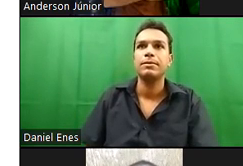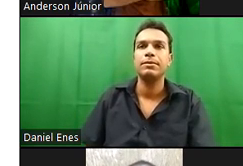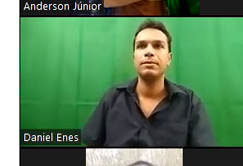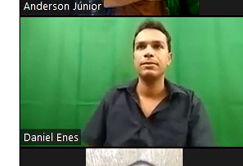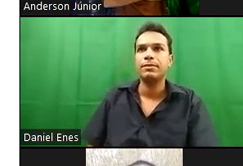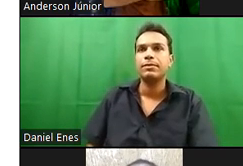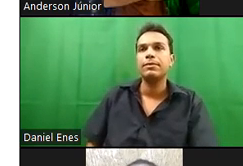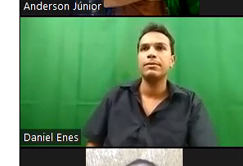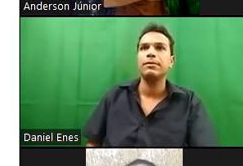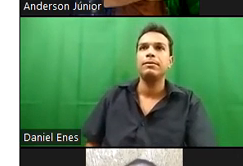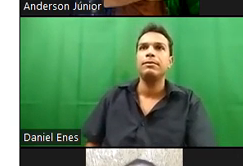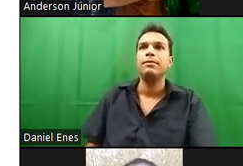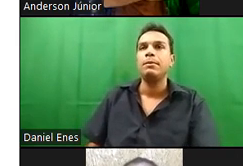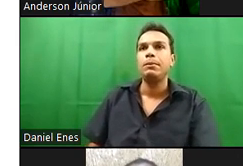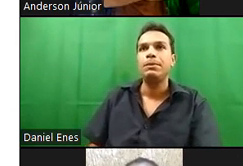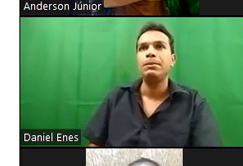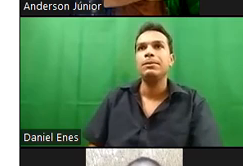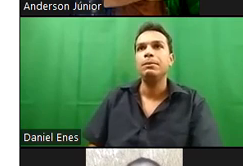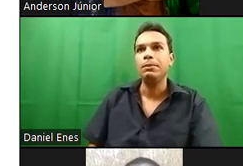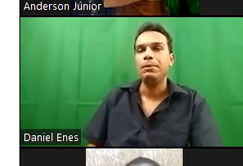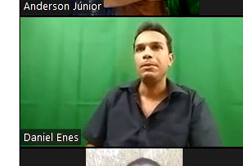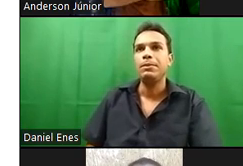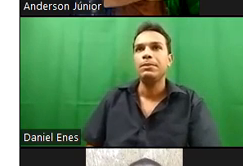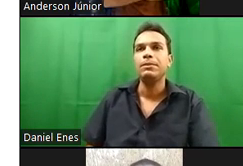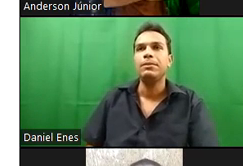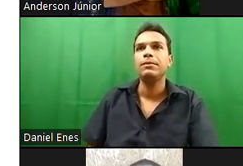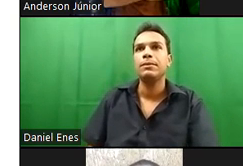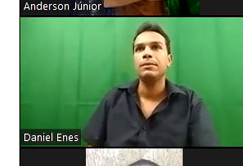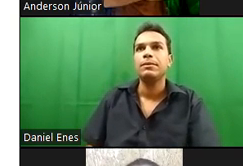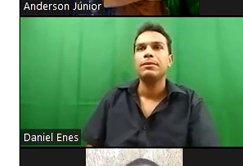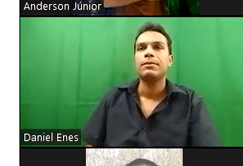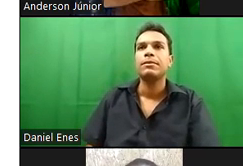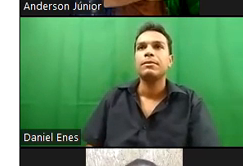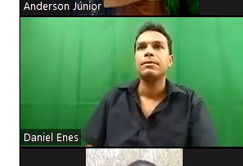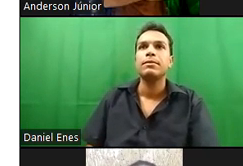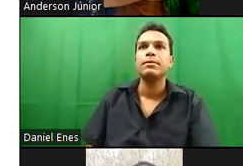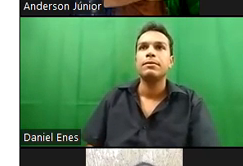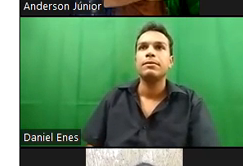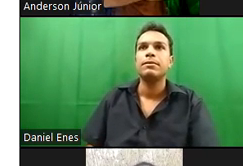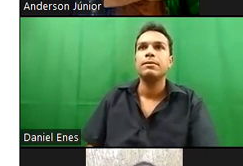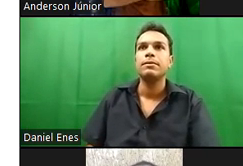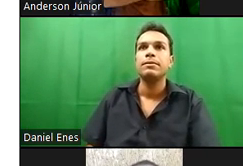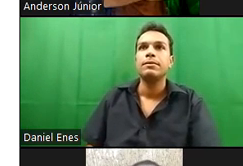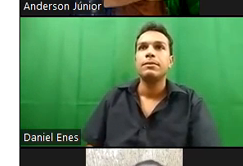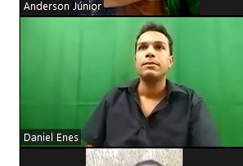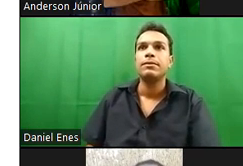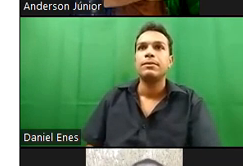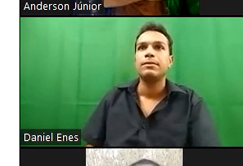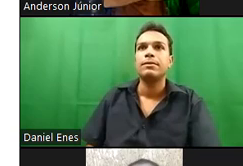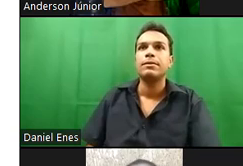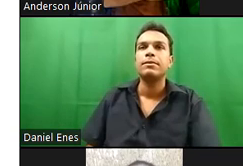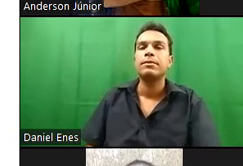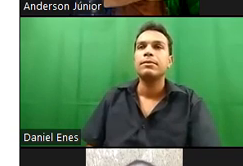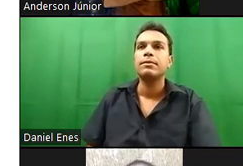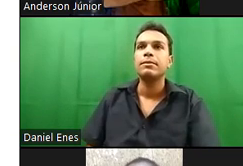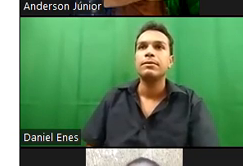você preparou um conteúdo muito bom para a gente. Eu quero agradecer, né, você pela sua disponibilidade,